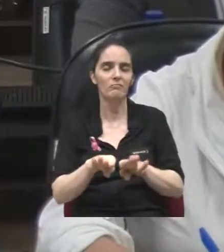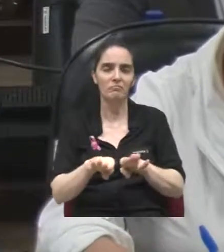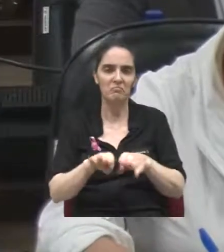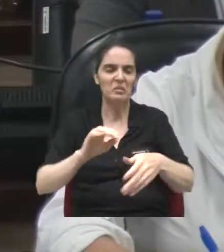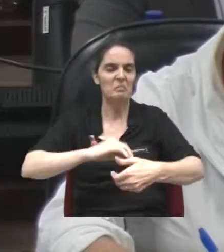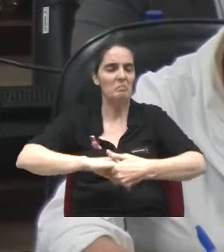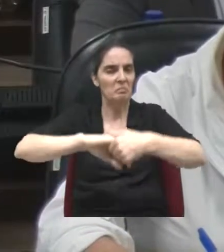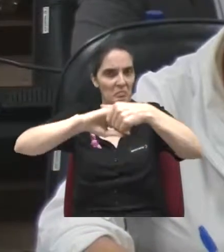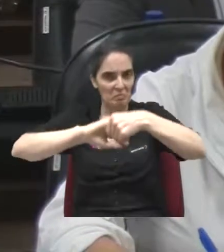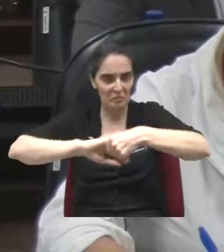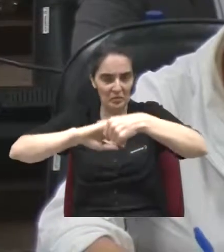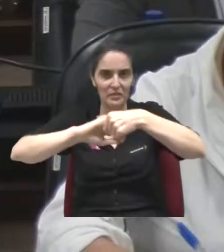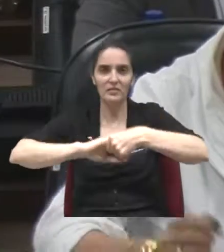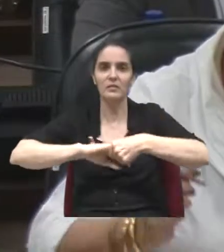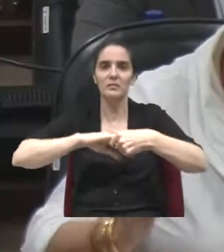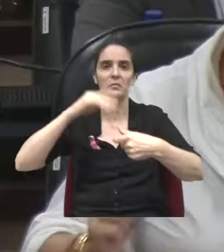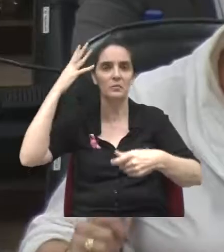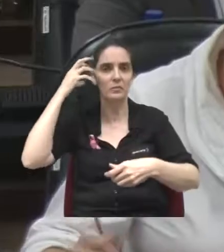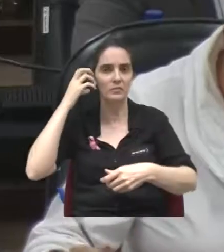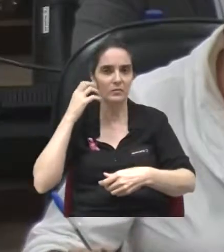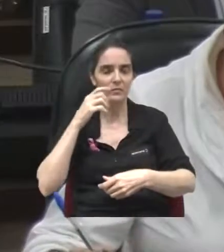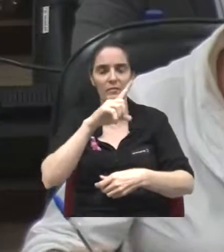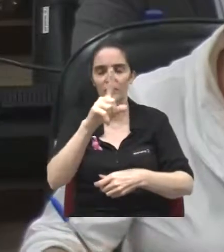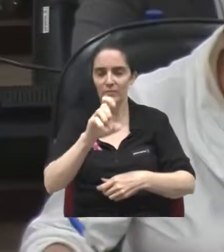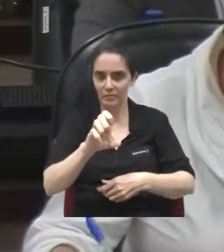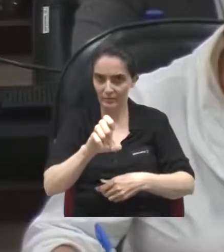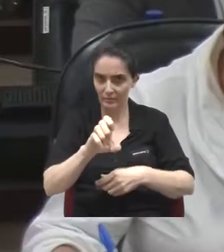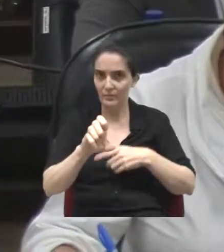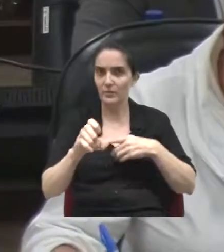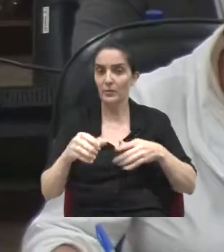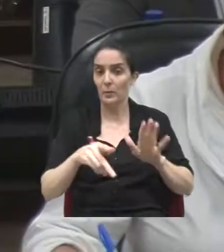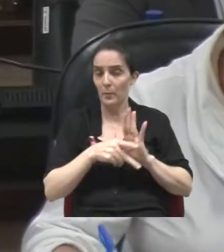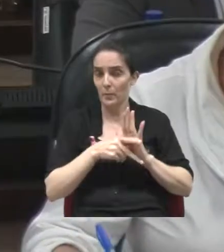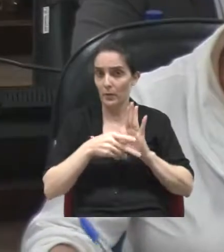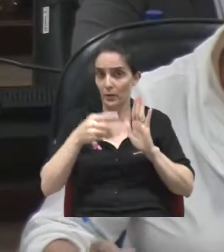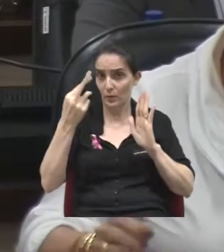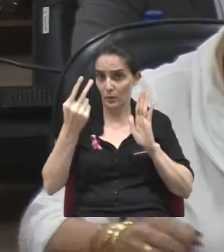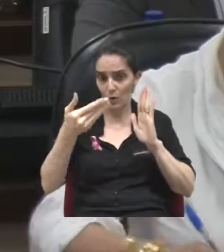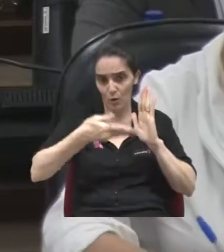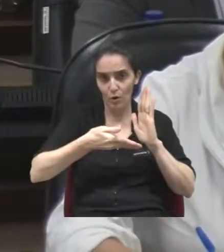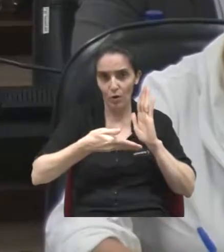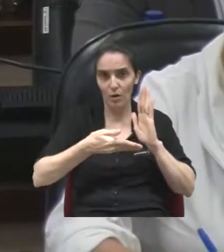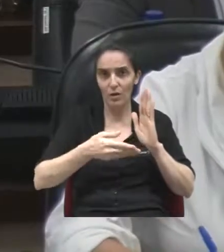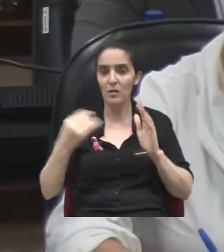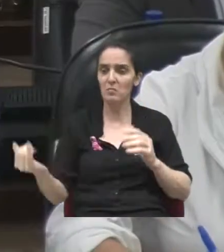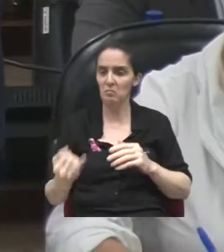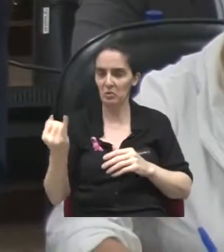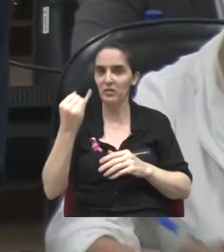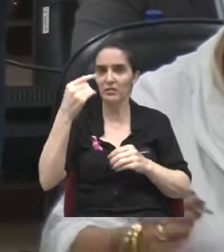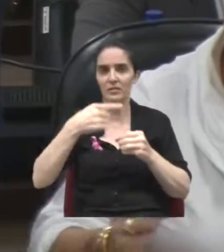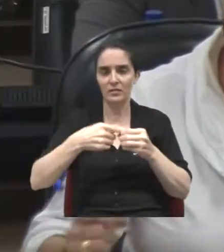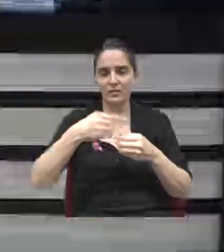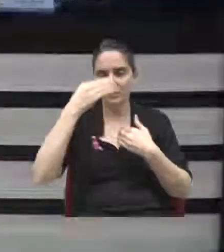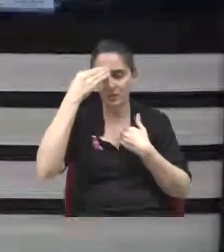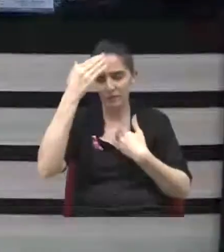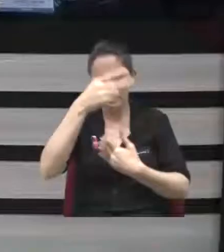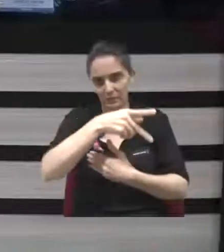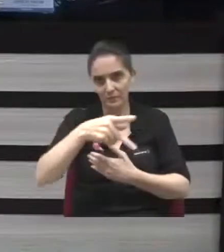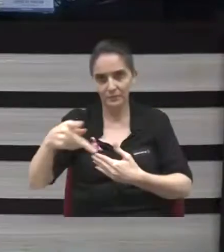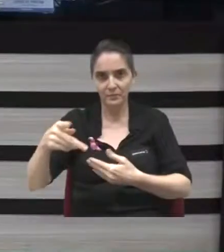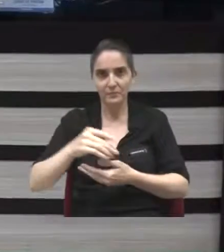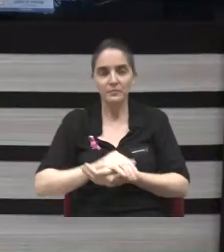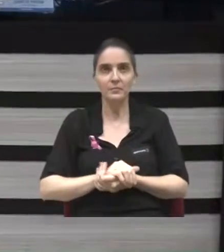Zé D'Amix, que esses projetos são de extrema importância para a nossa cidade. Muito obrigado, senhor presidente. Quero